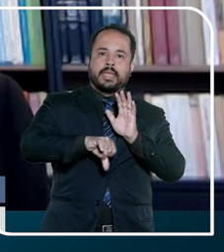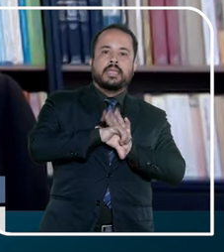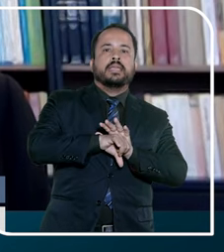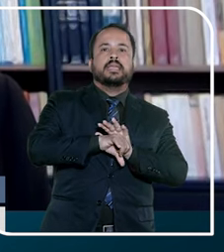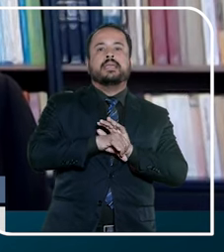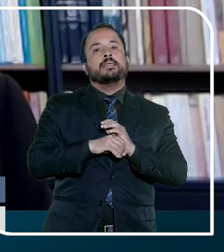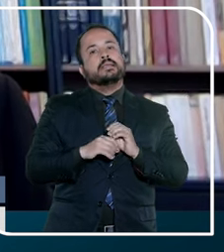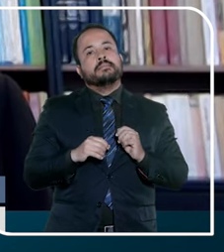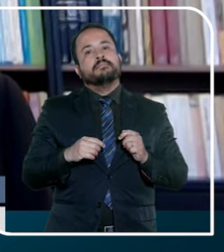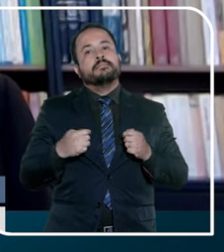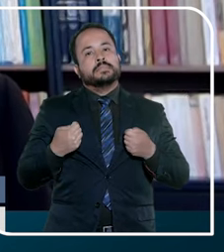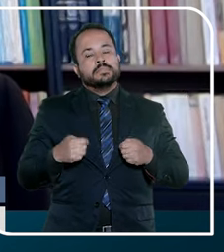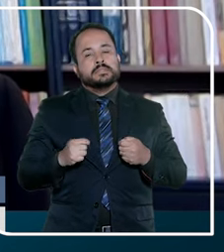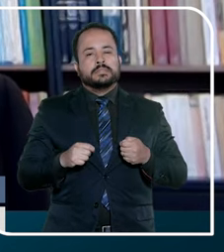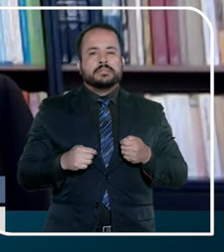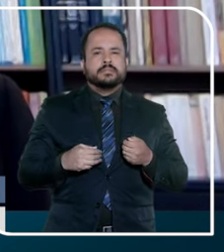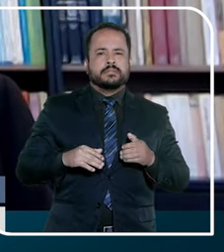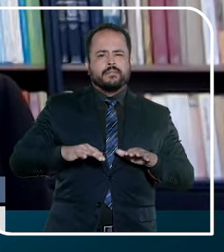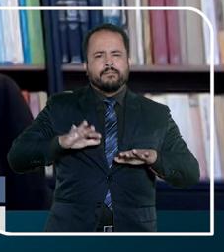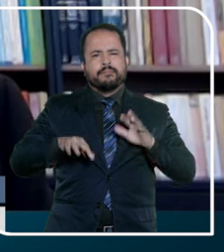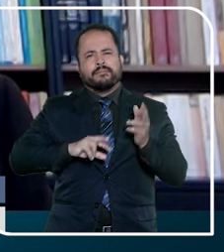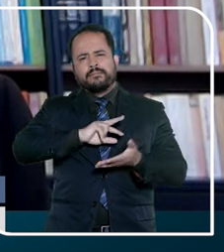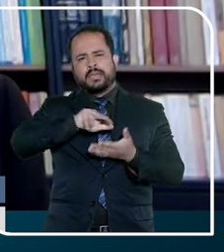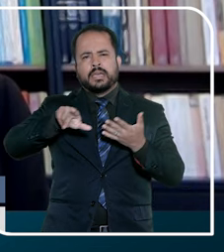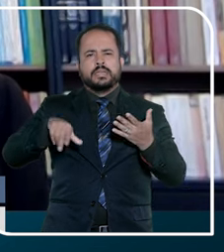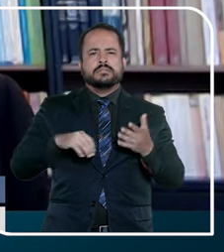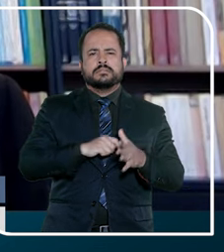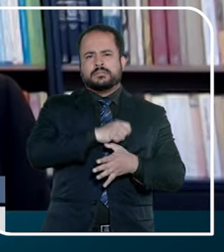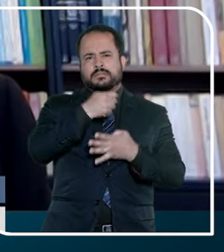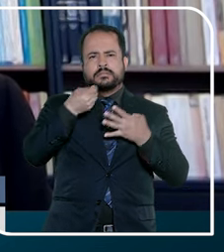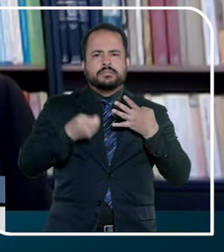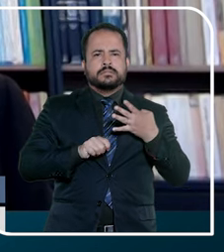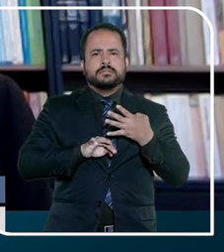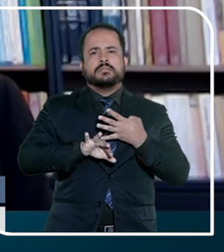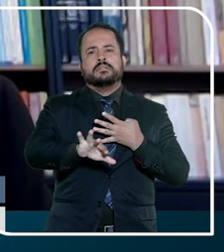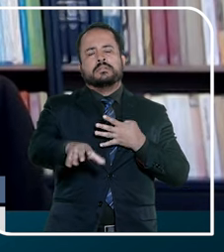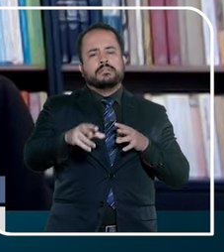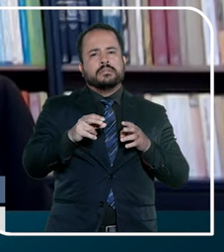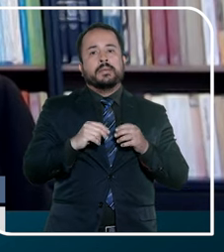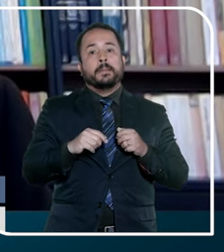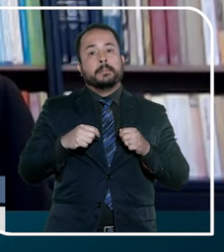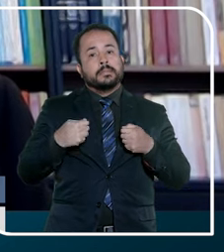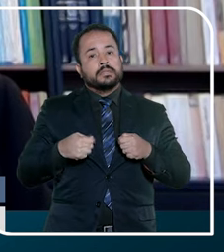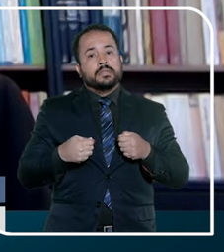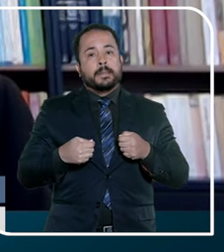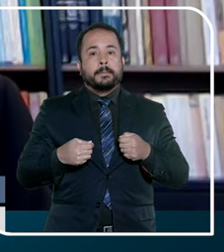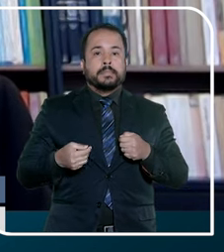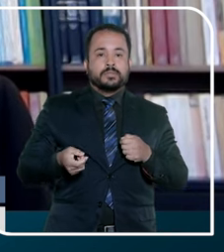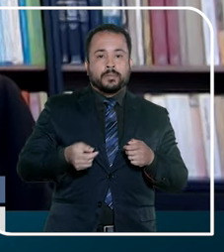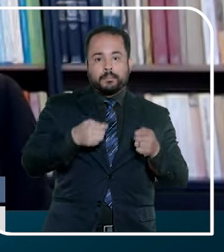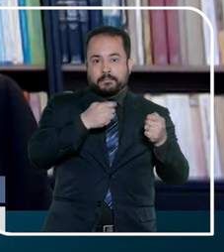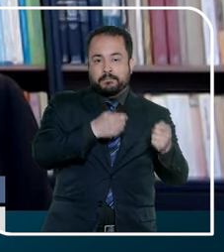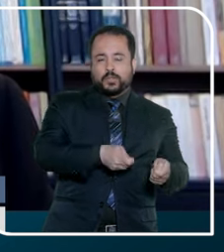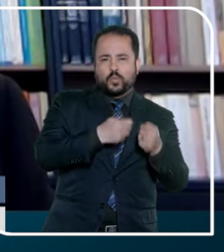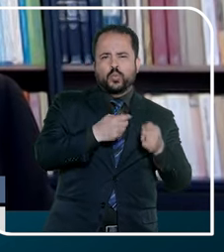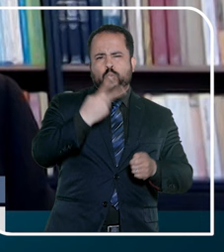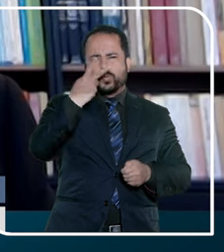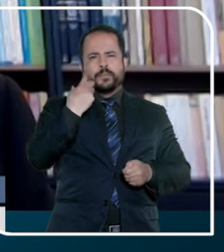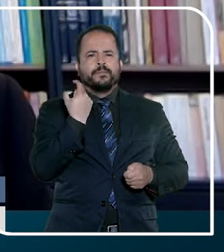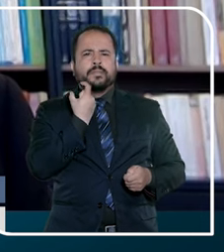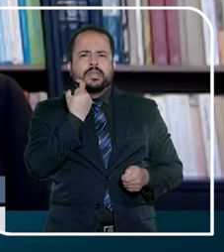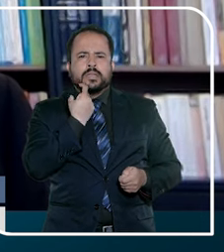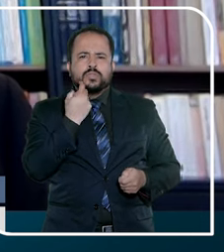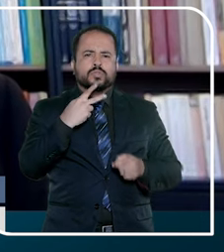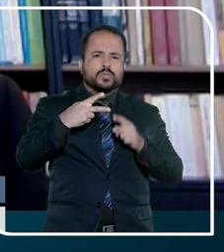há vários casos na jurisprudência em que a pessoa voltou da pescaria com um peixe ou dois e